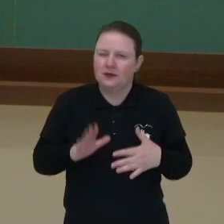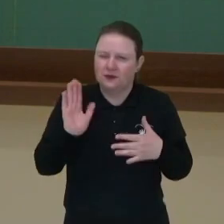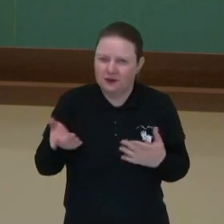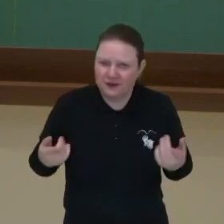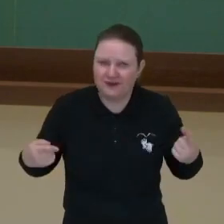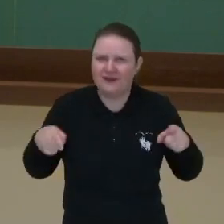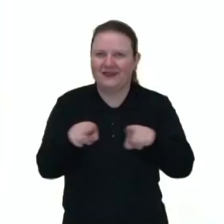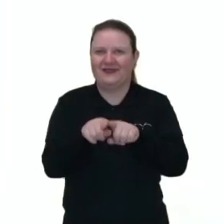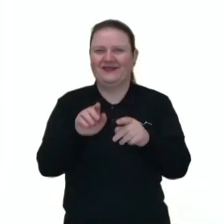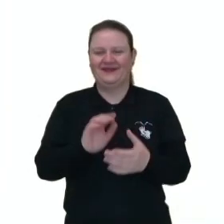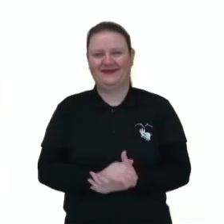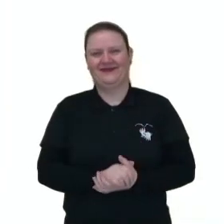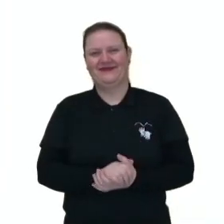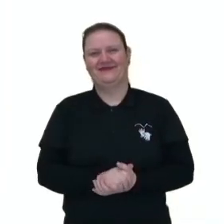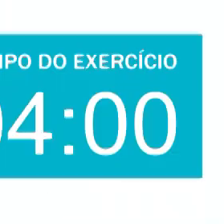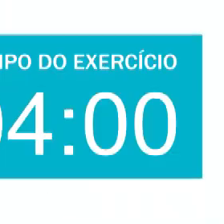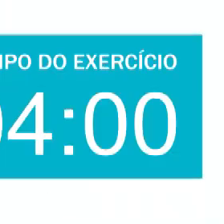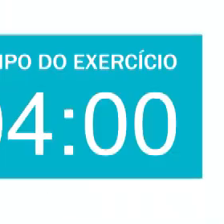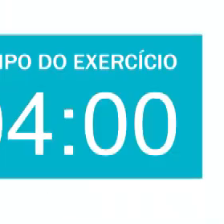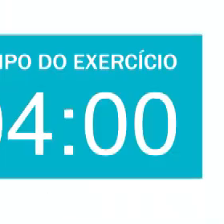voltamos.